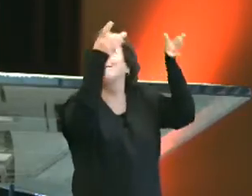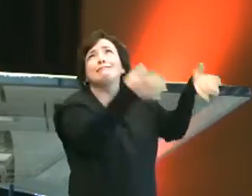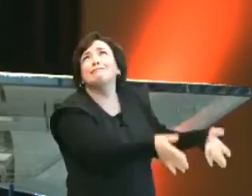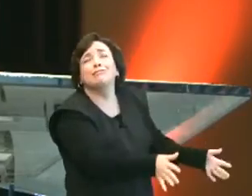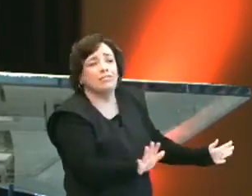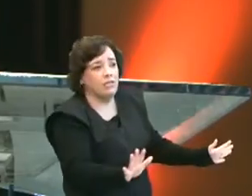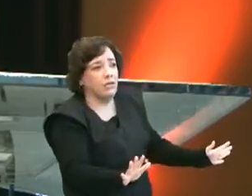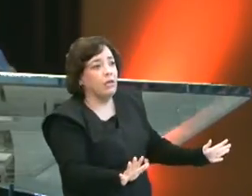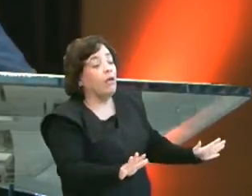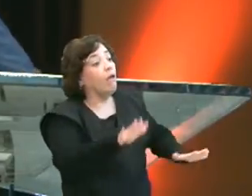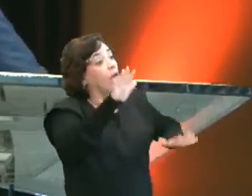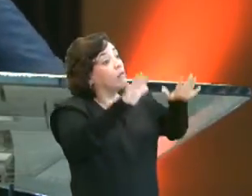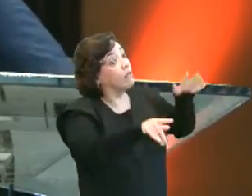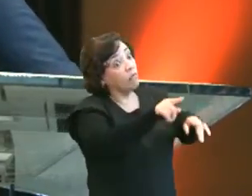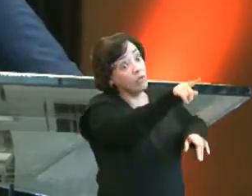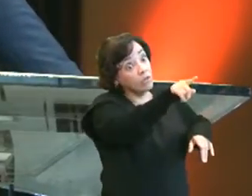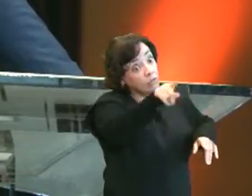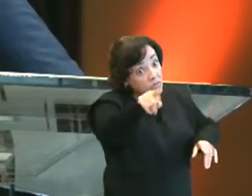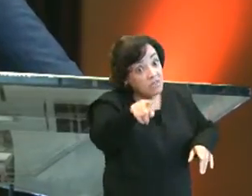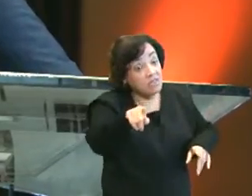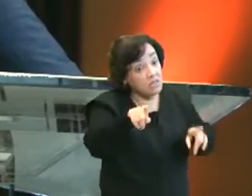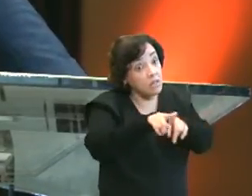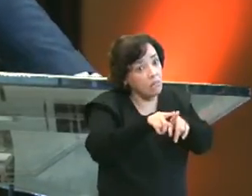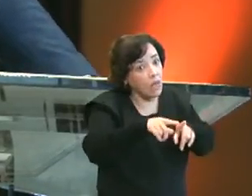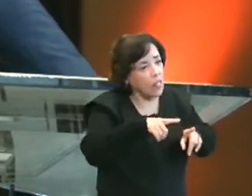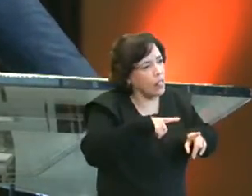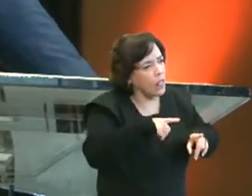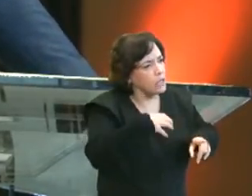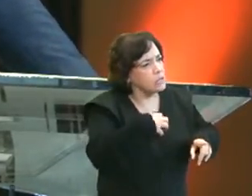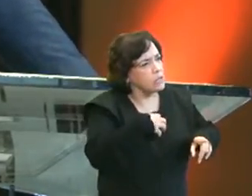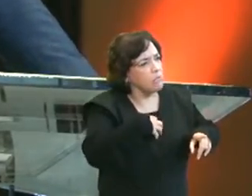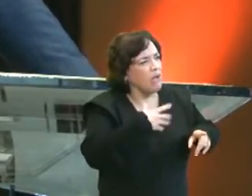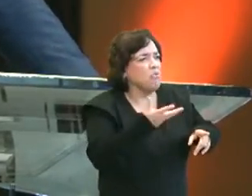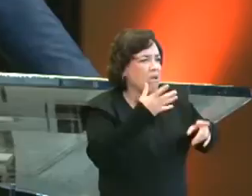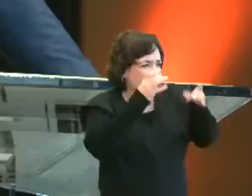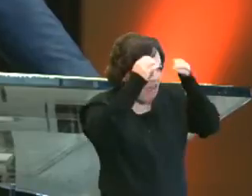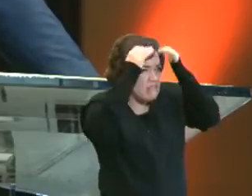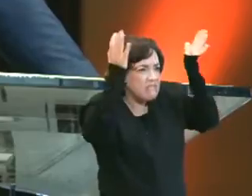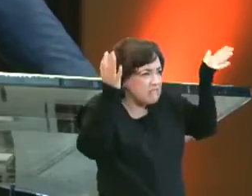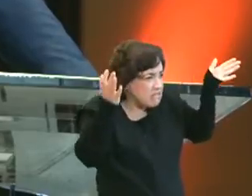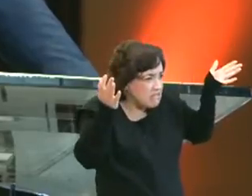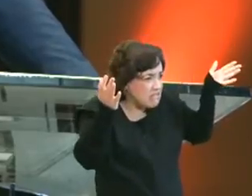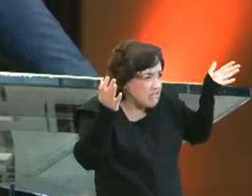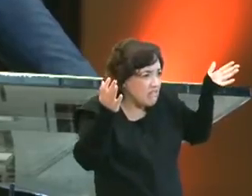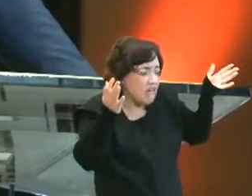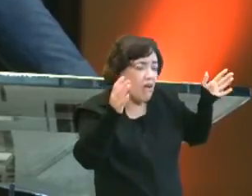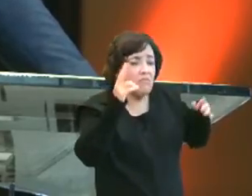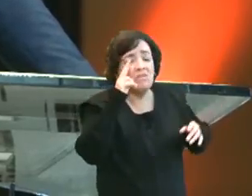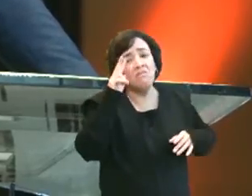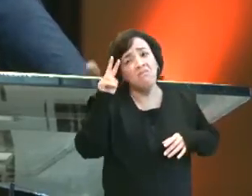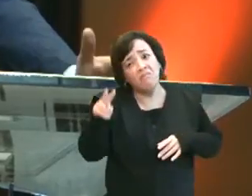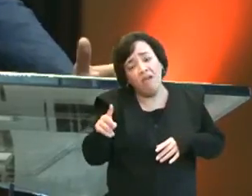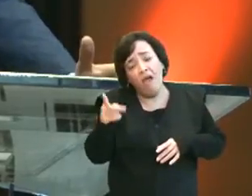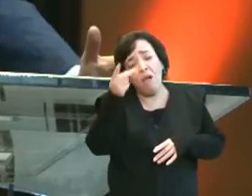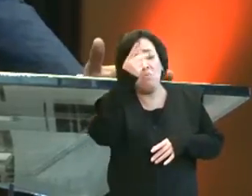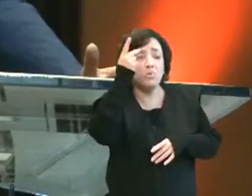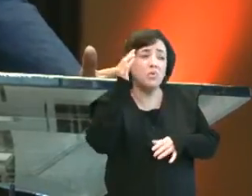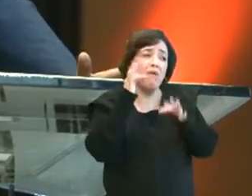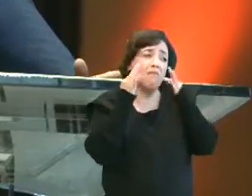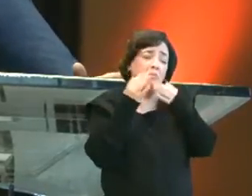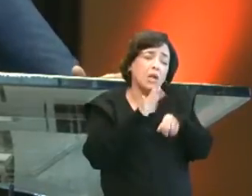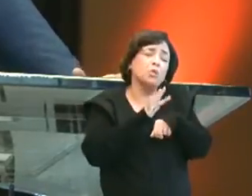Talvez o sentimento diante de um parente que adoeceu e não melhora, e você vendo